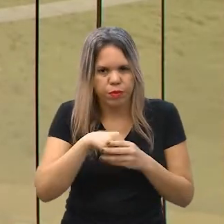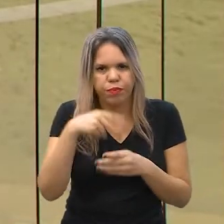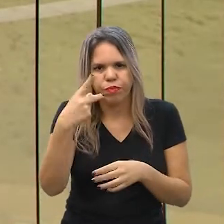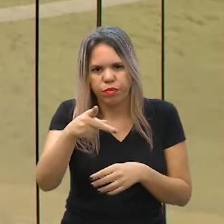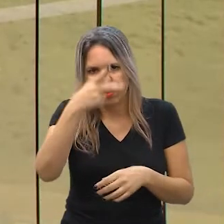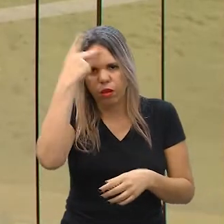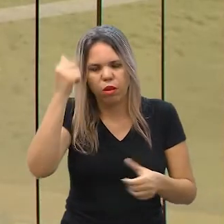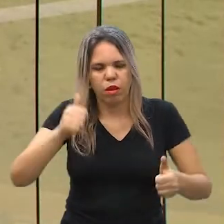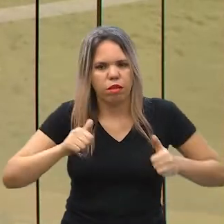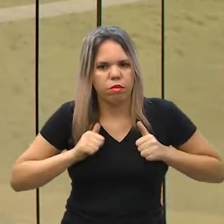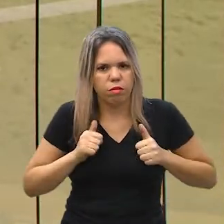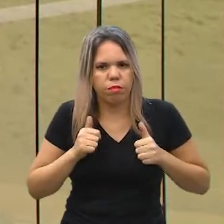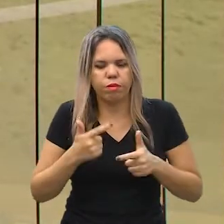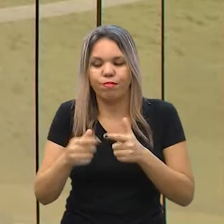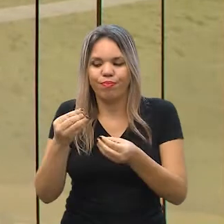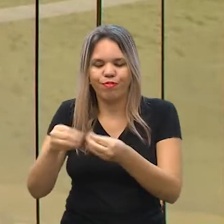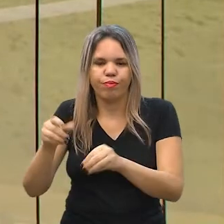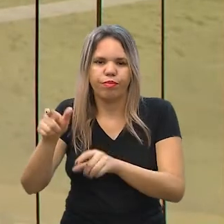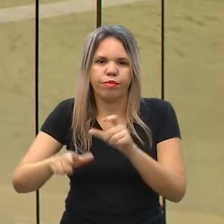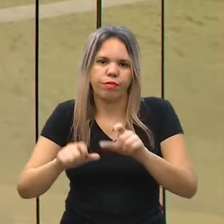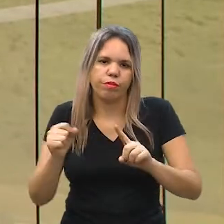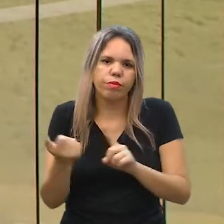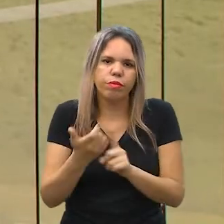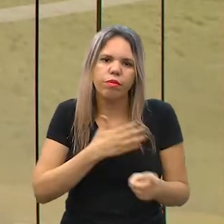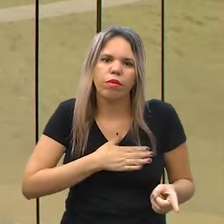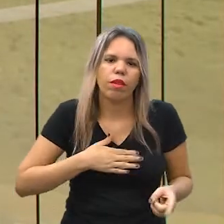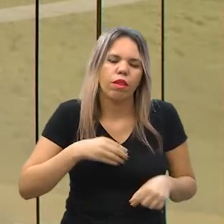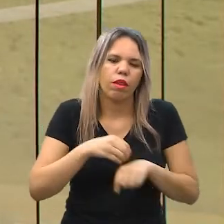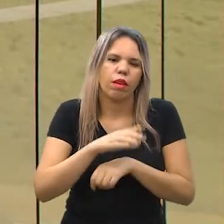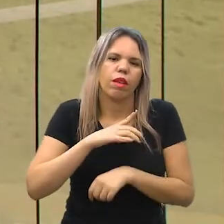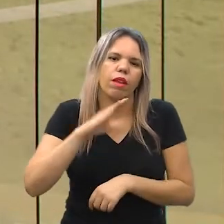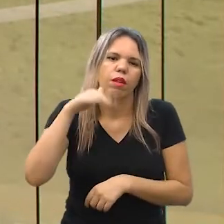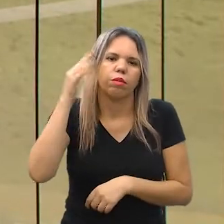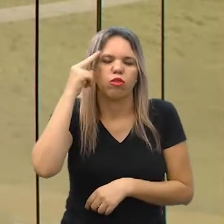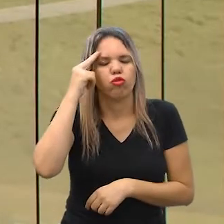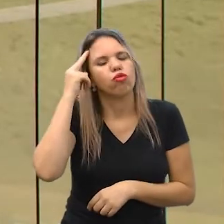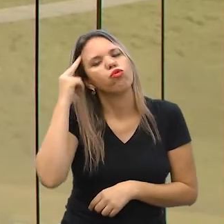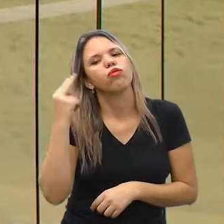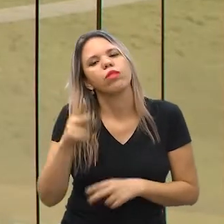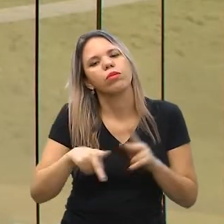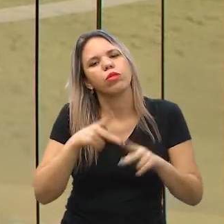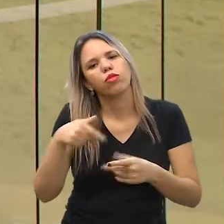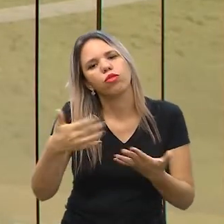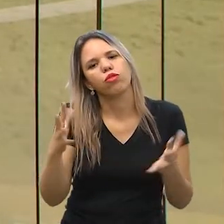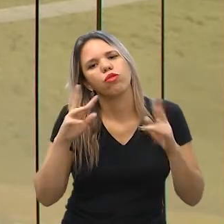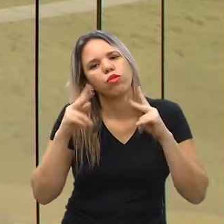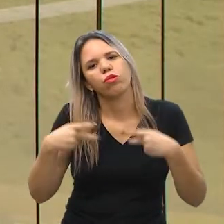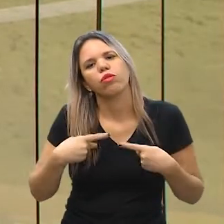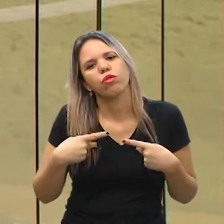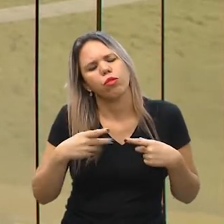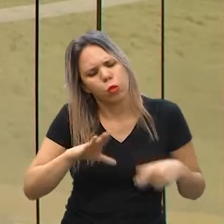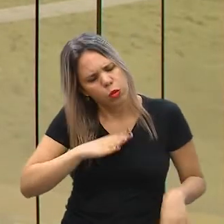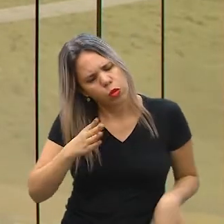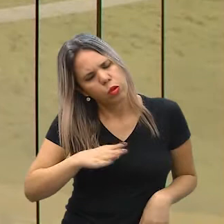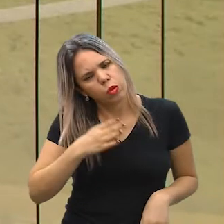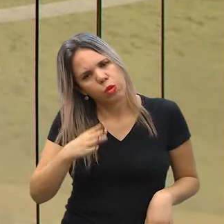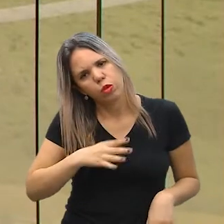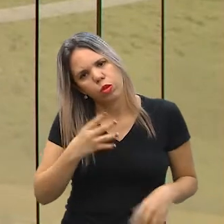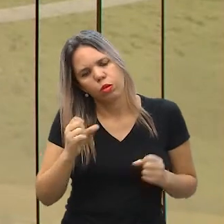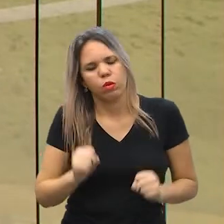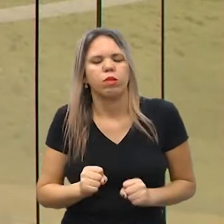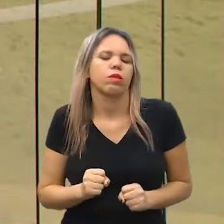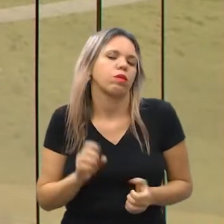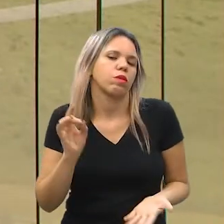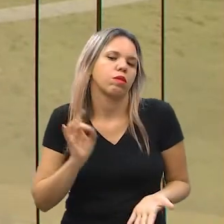a sua neutralidade causa problema social. Então eu gostaria que houvesse, o meu sonho é que todos os seres humanos se levantassem e